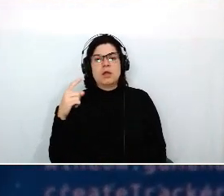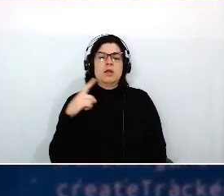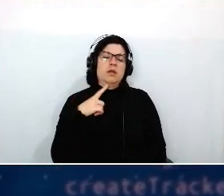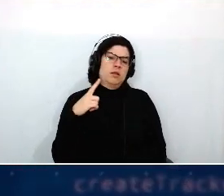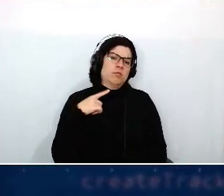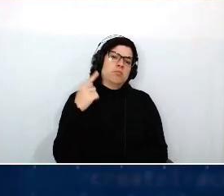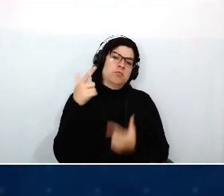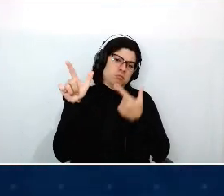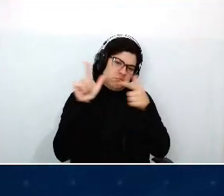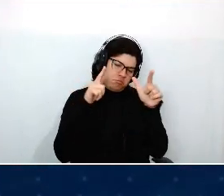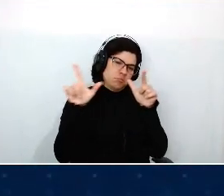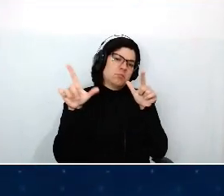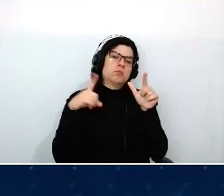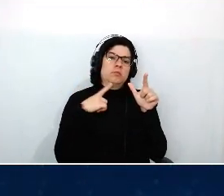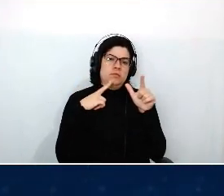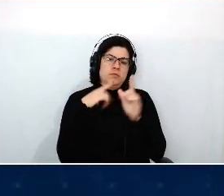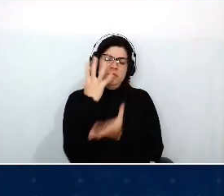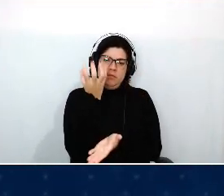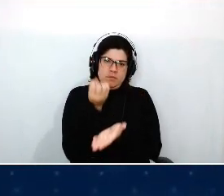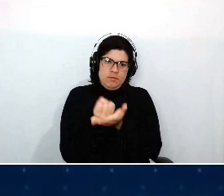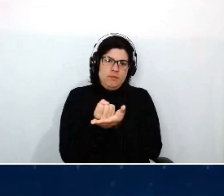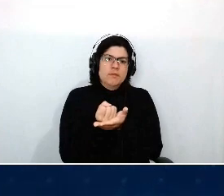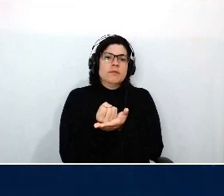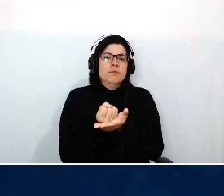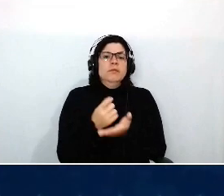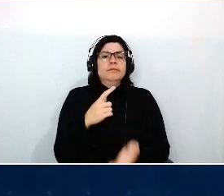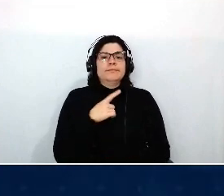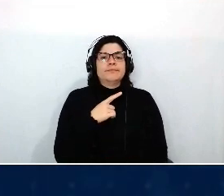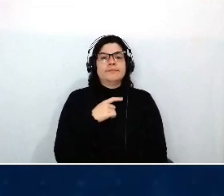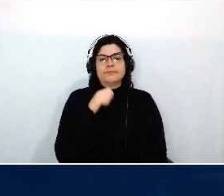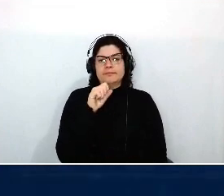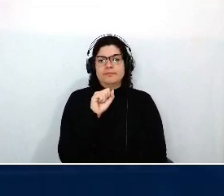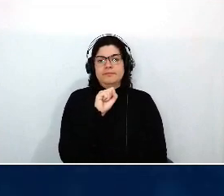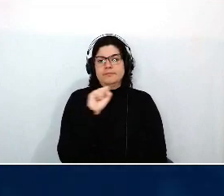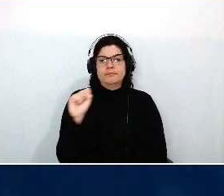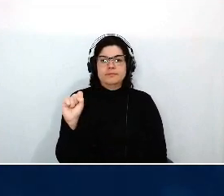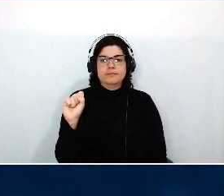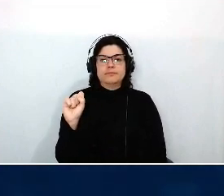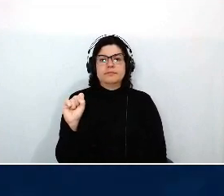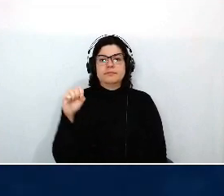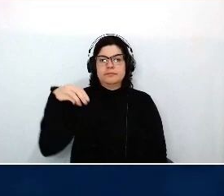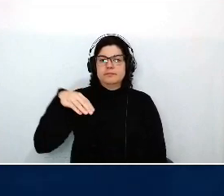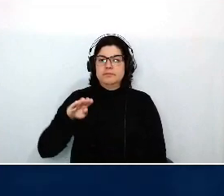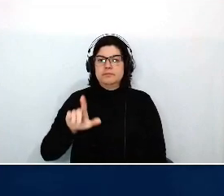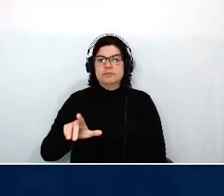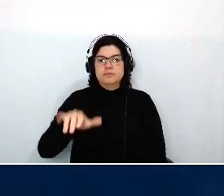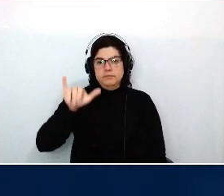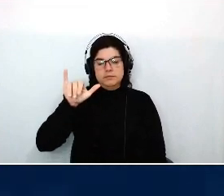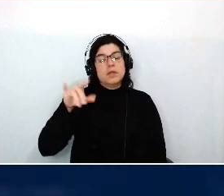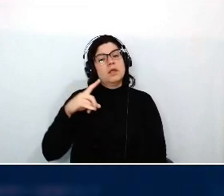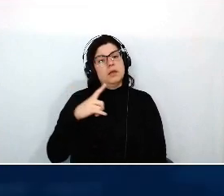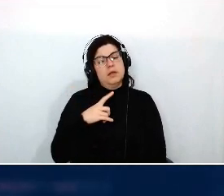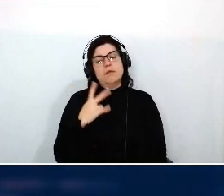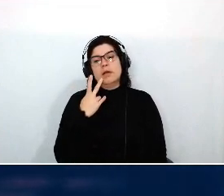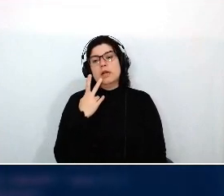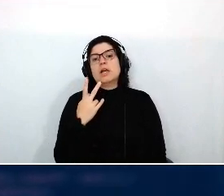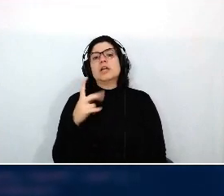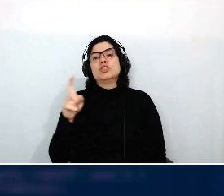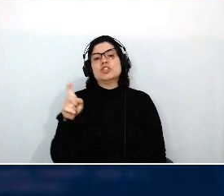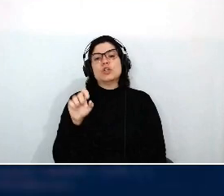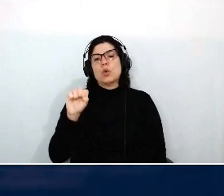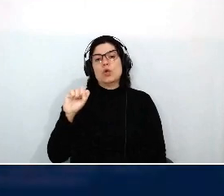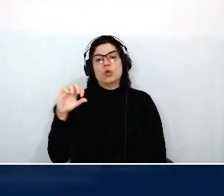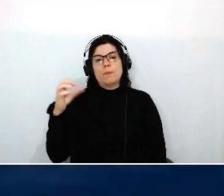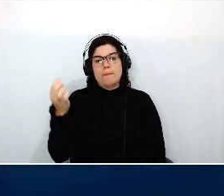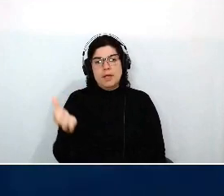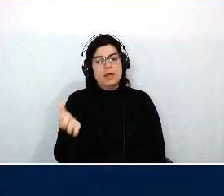alguma coisa assim. Assembly é a mesma coisa. Geralmente, quando a pessoa fala, vou programar em Assembly, ela está falando de x86, mas tem vários outros tipos de processadores que você tem